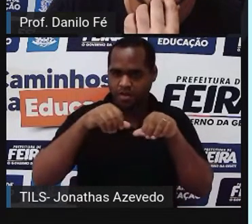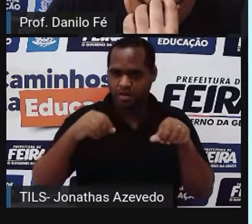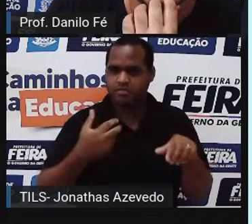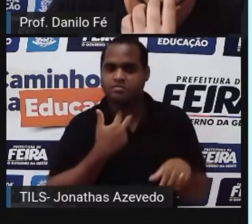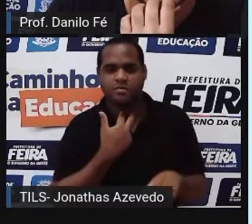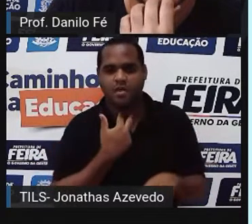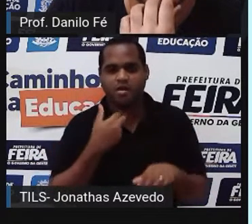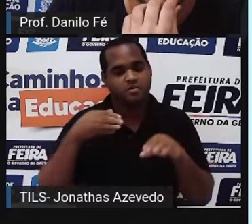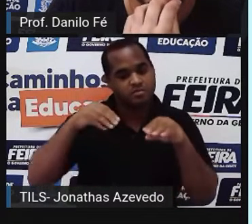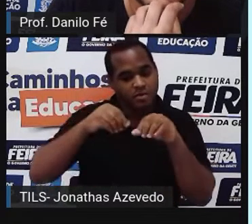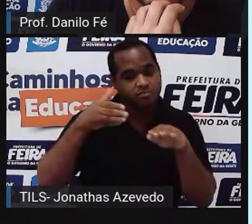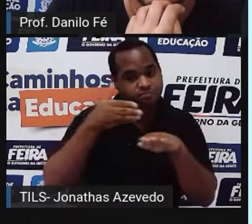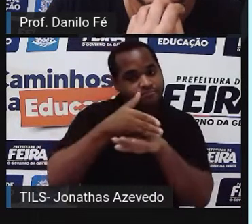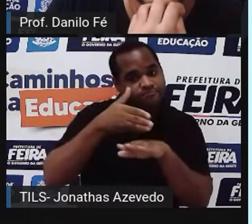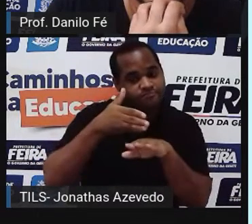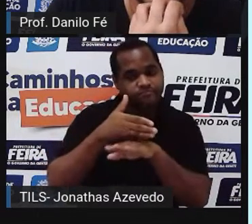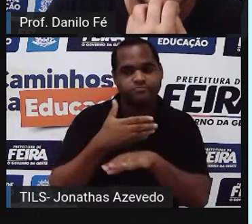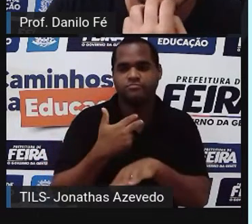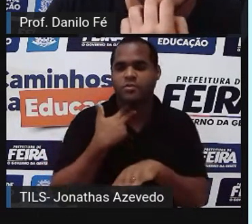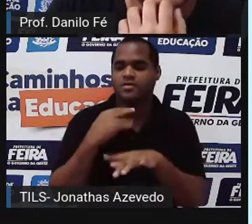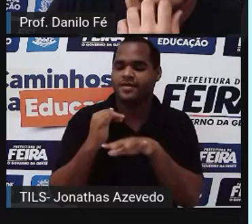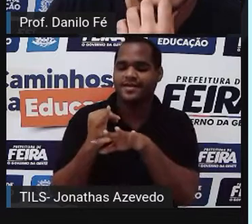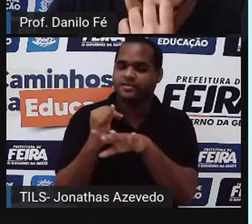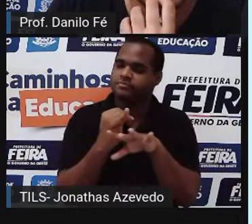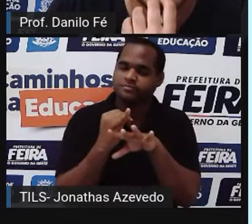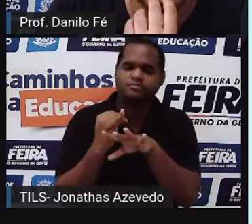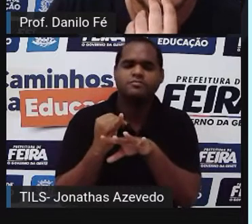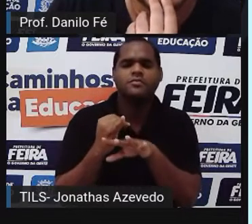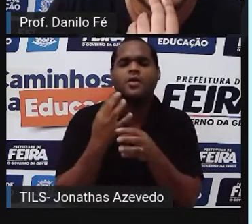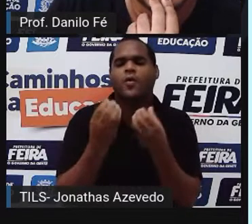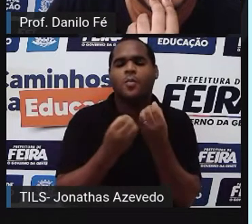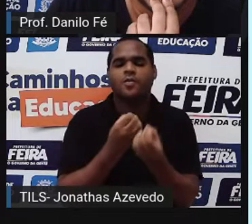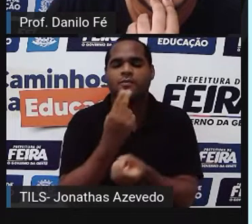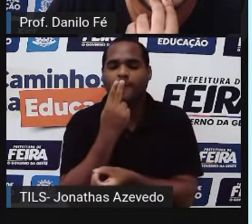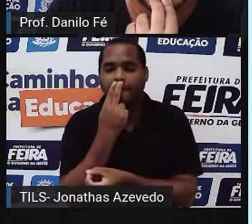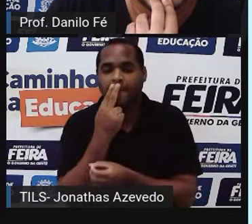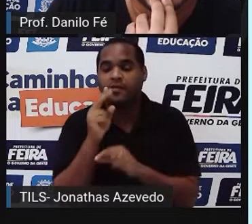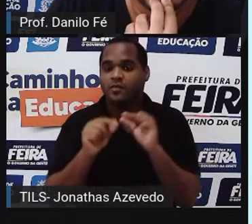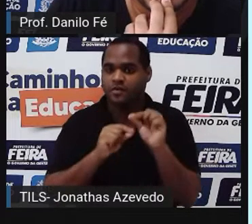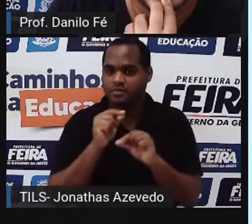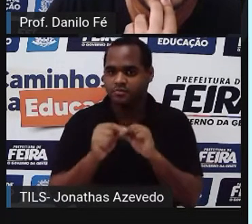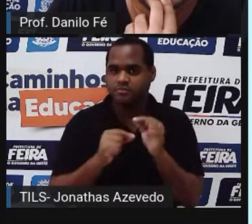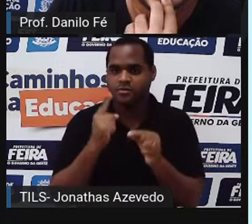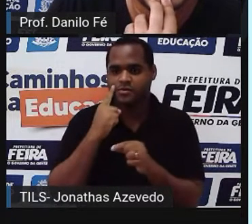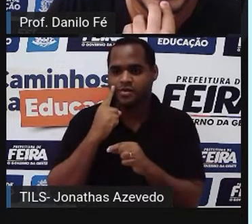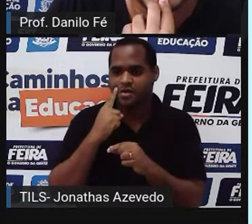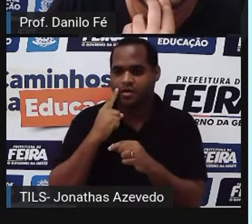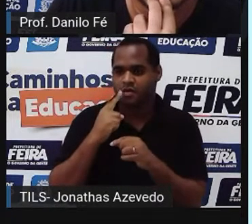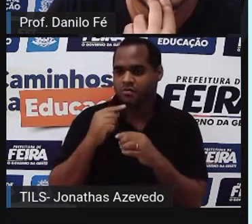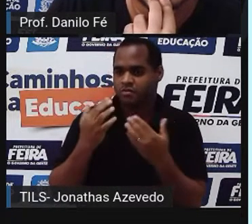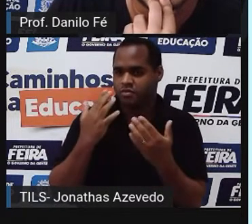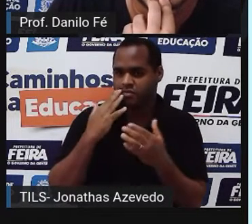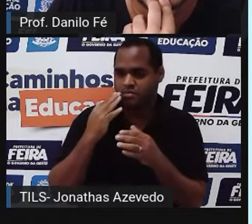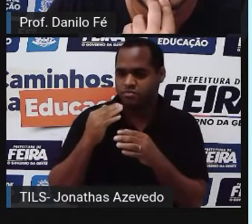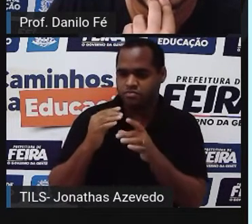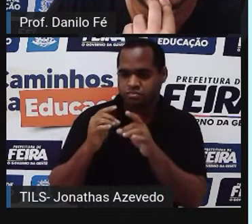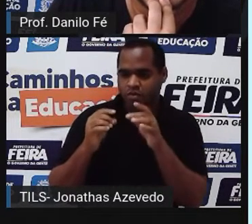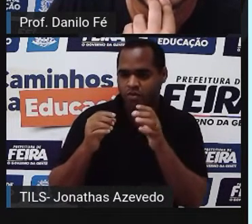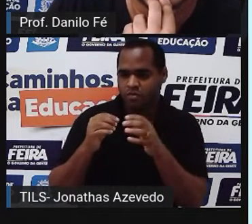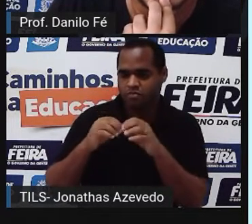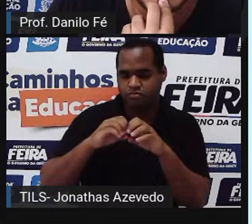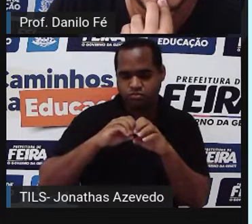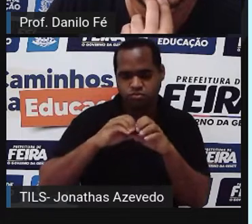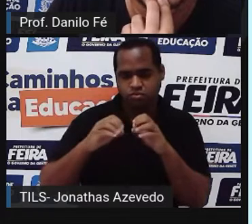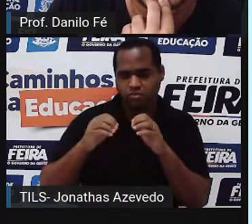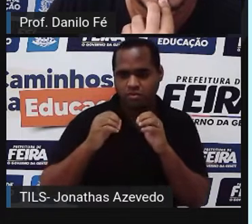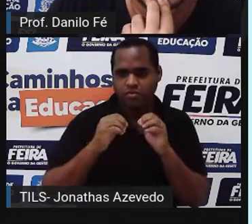a Inglaterra, visto que ela é uma ilha. Então o que é que Hitler faz? Ele ordena bombardeios diários em Londres.